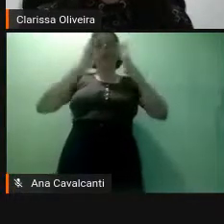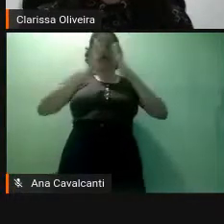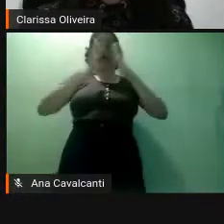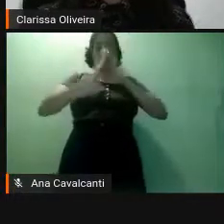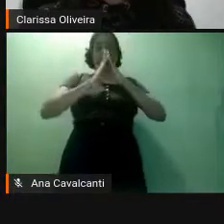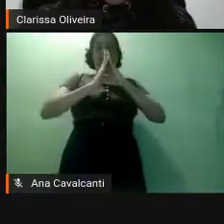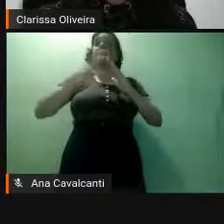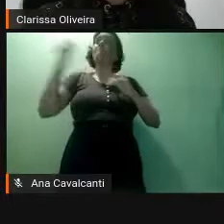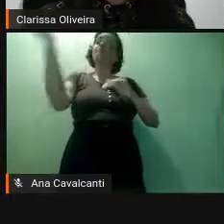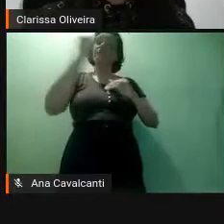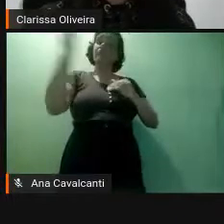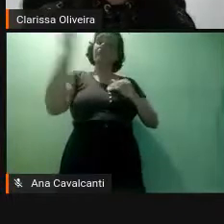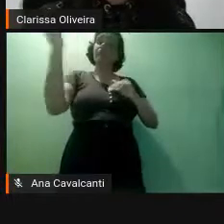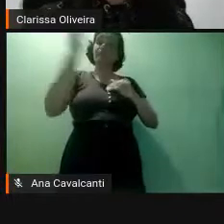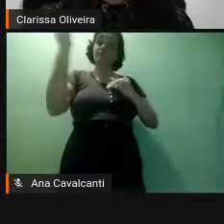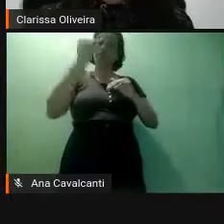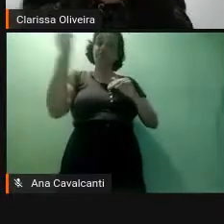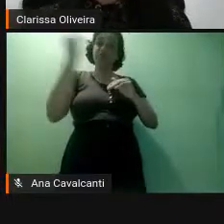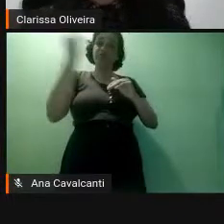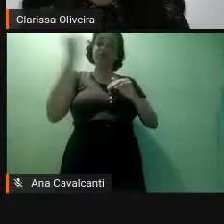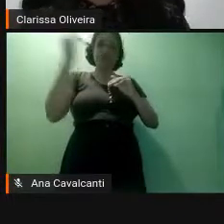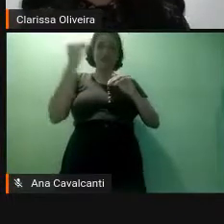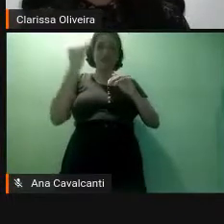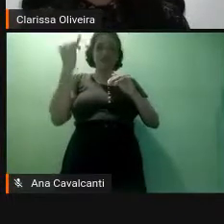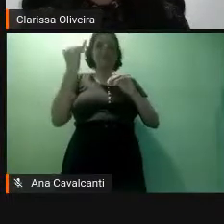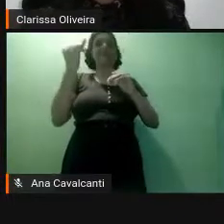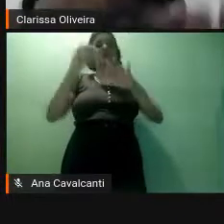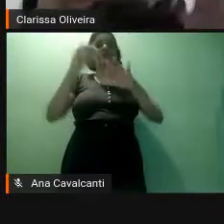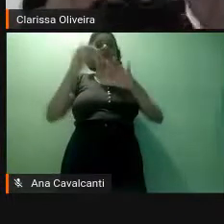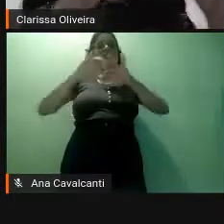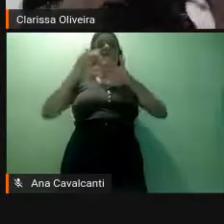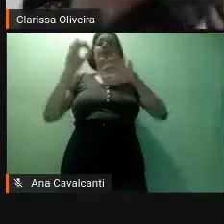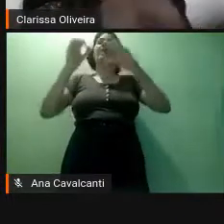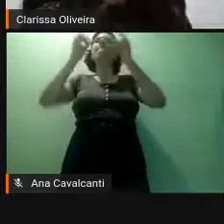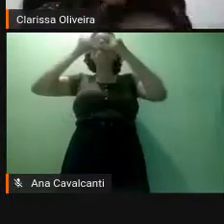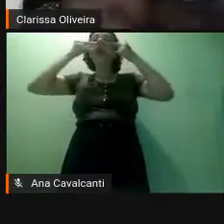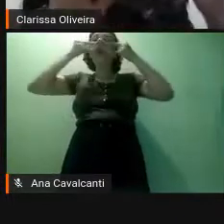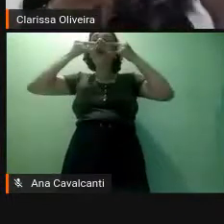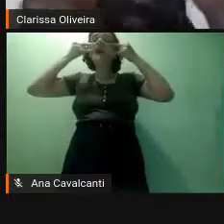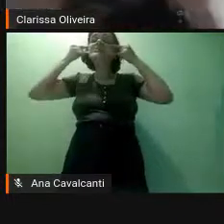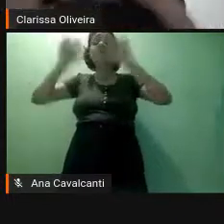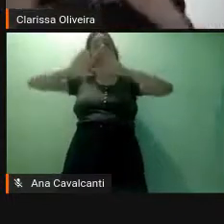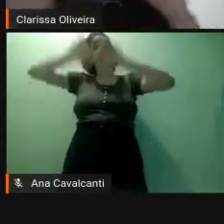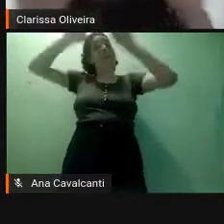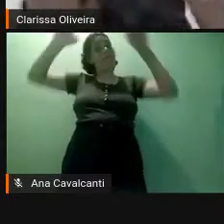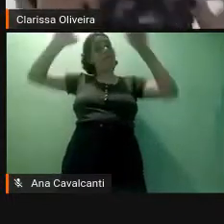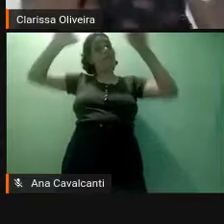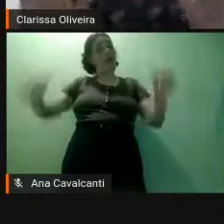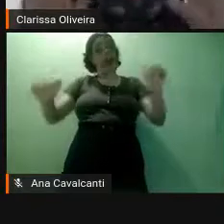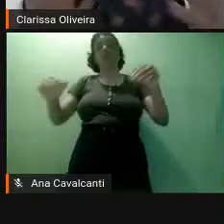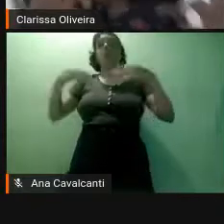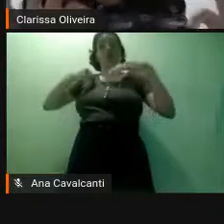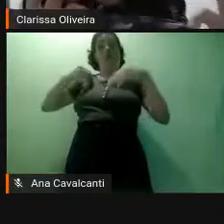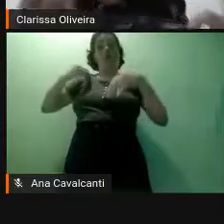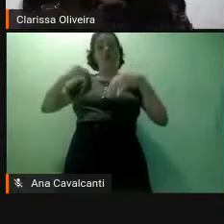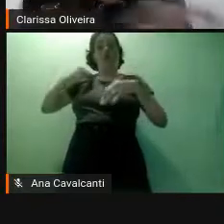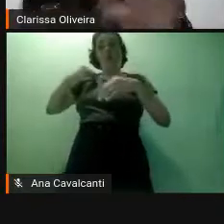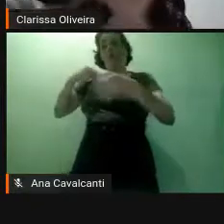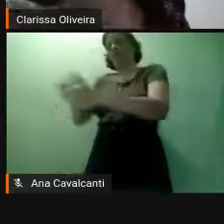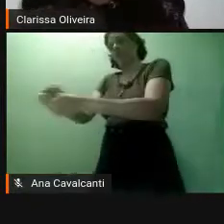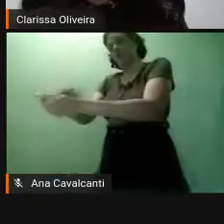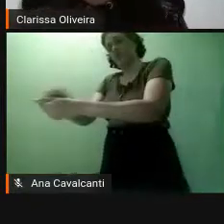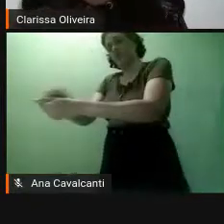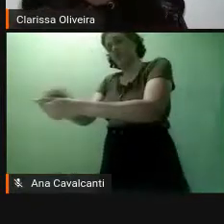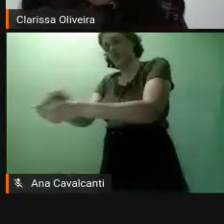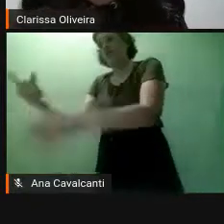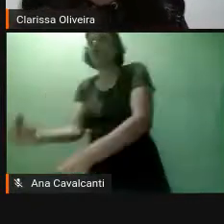é que você não lave suas máscaras junto das suas roupas, porque a gente acredita que essa máscara está contaminada.